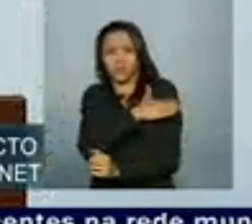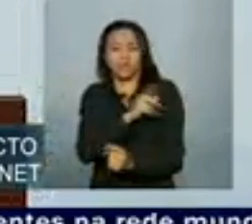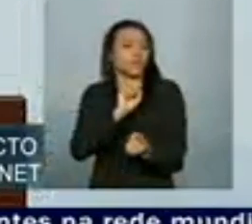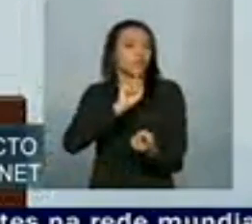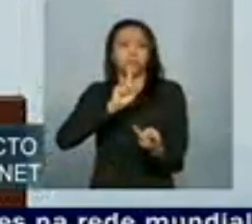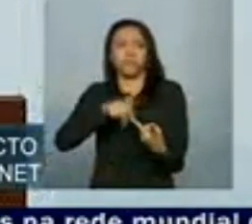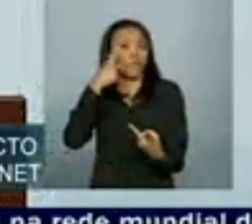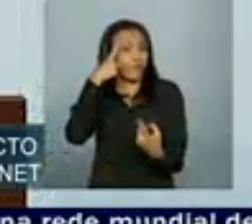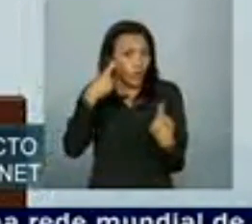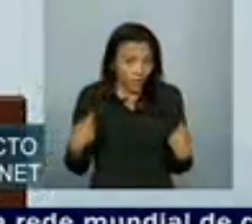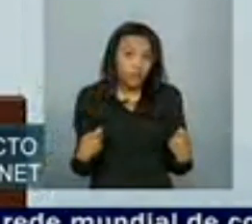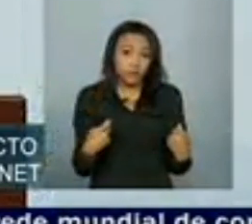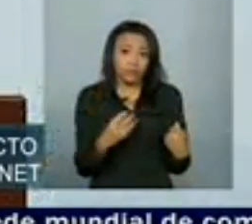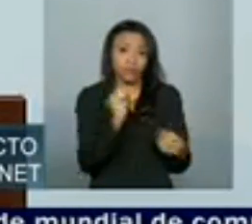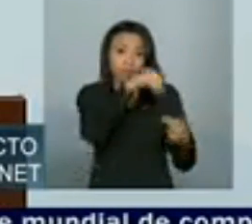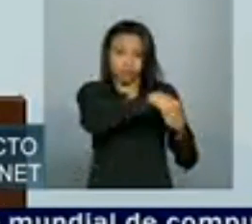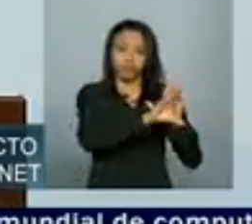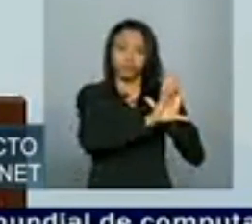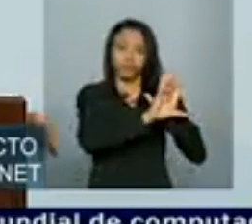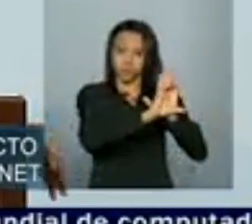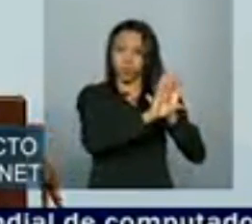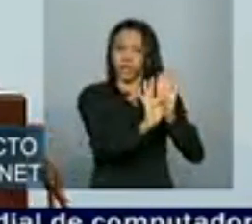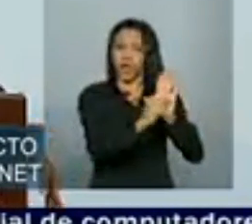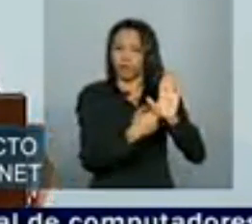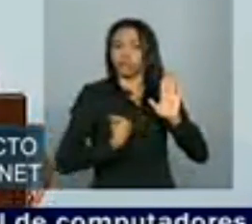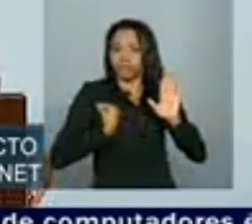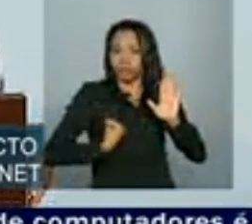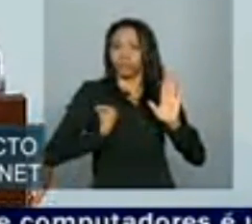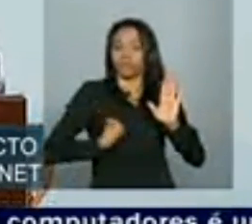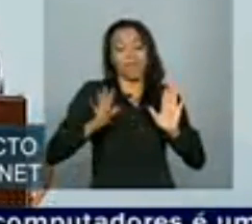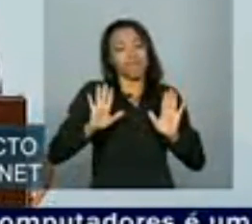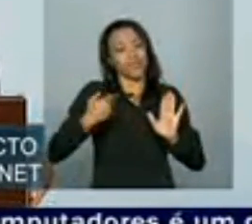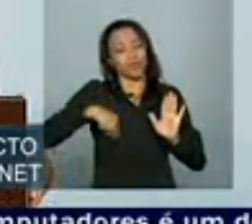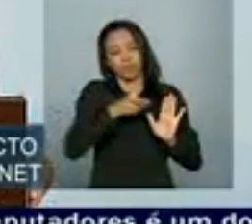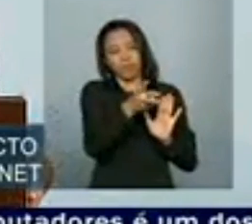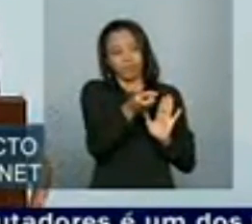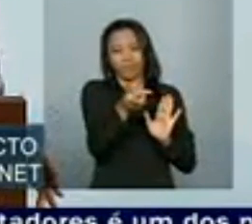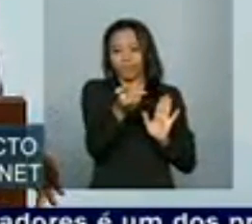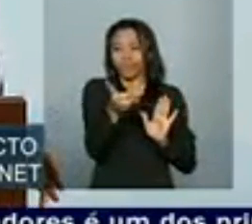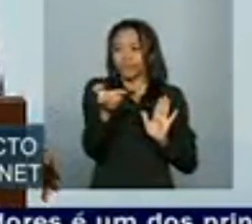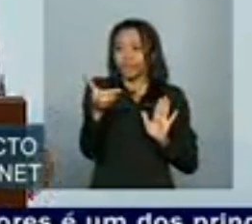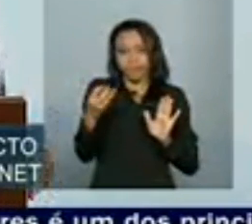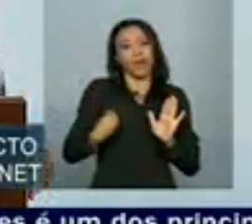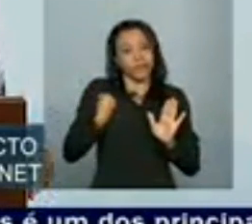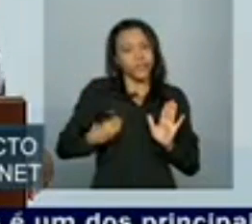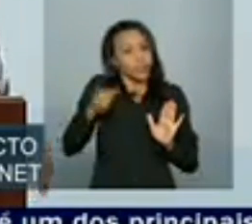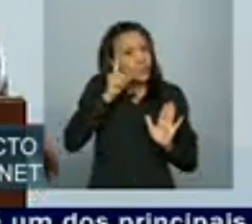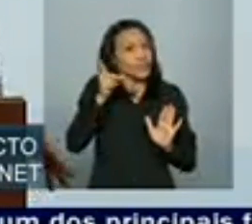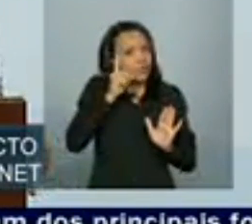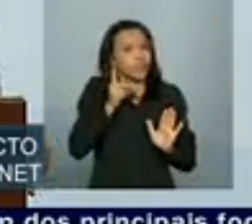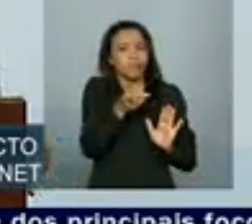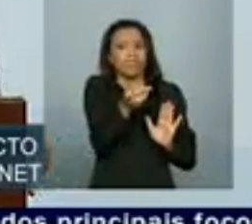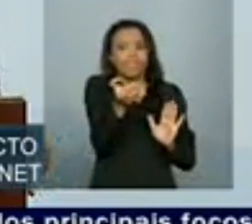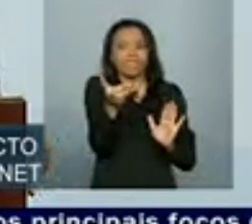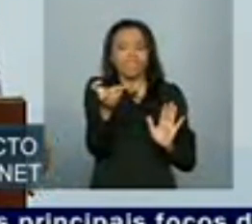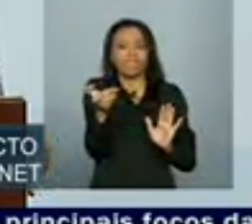violência, nós ainda registramos condutas tanto na vida do dia a dia,